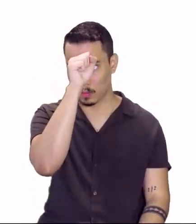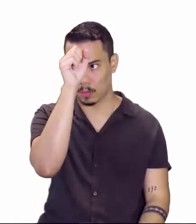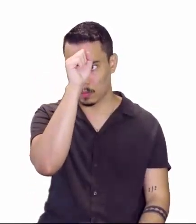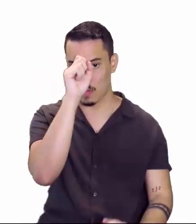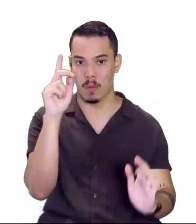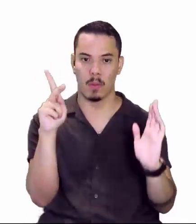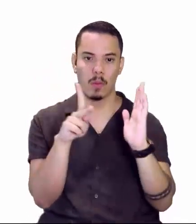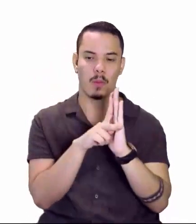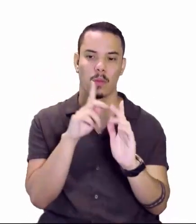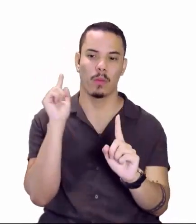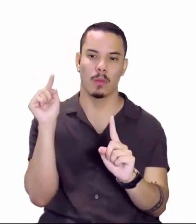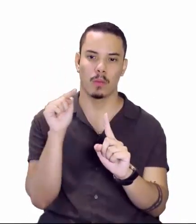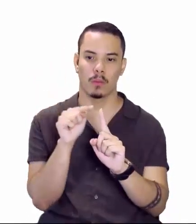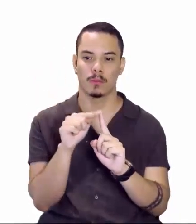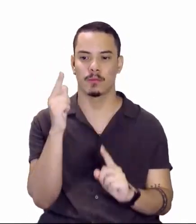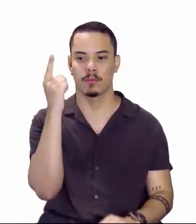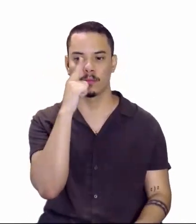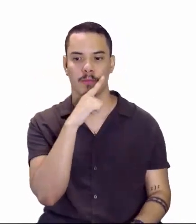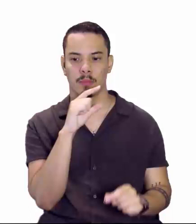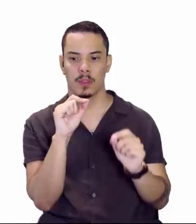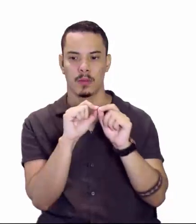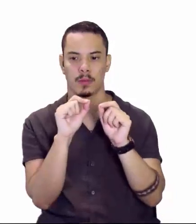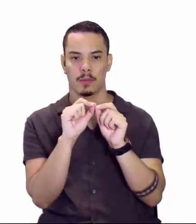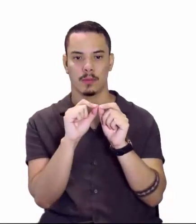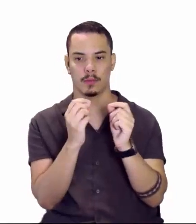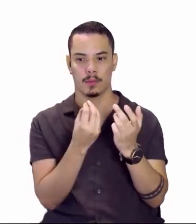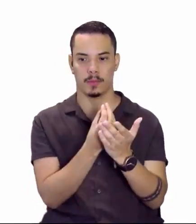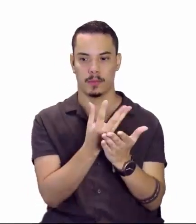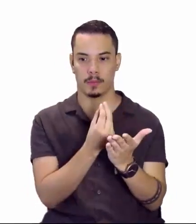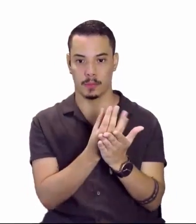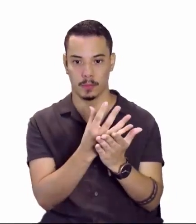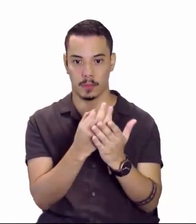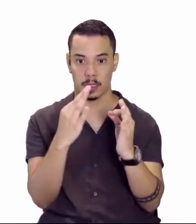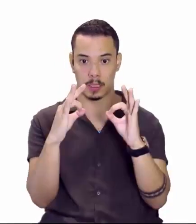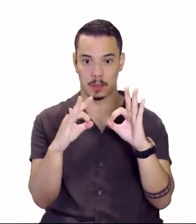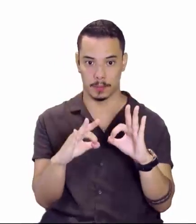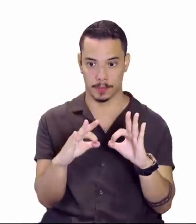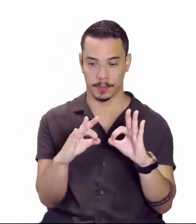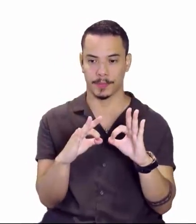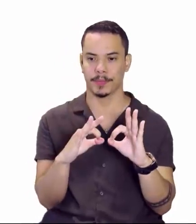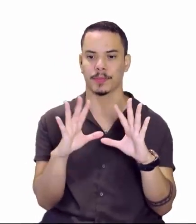para obter ou fazer a distribuição de um íon cátion,